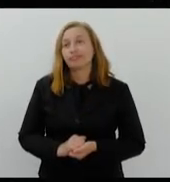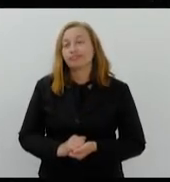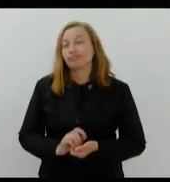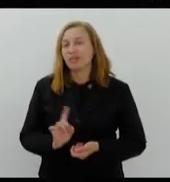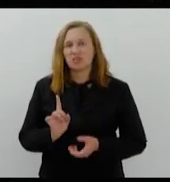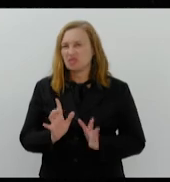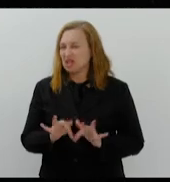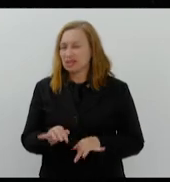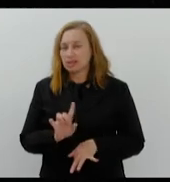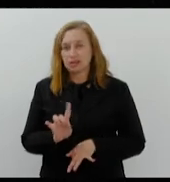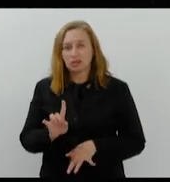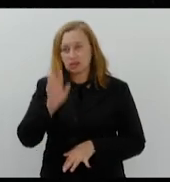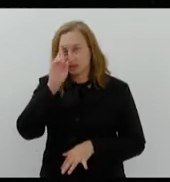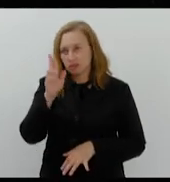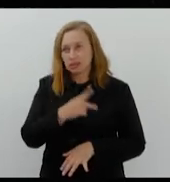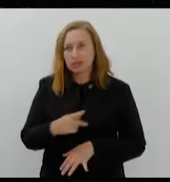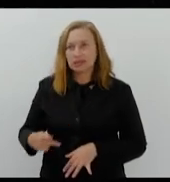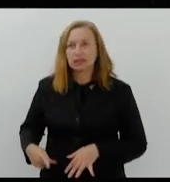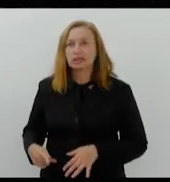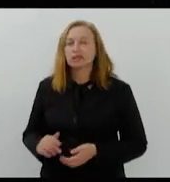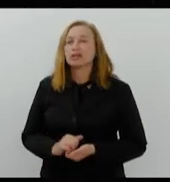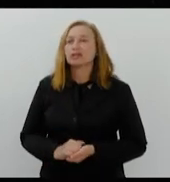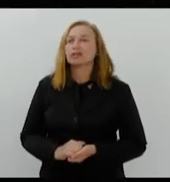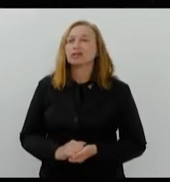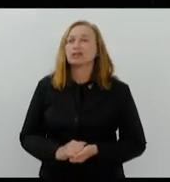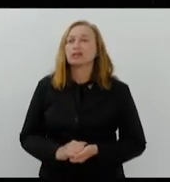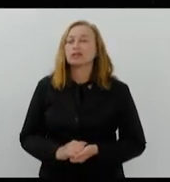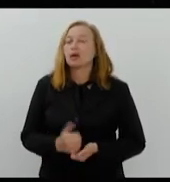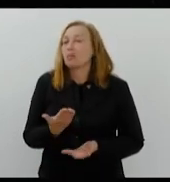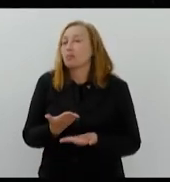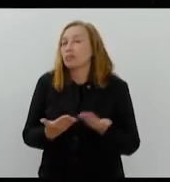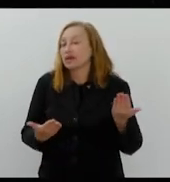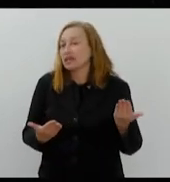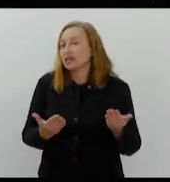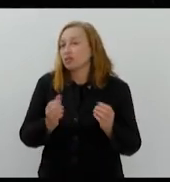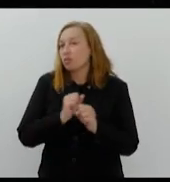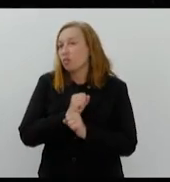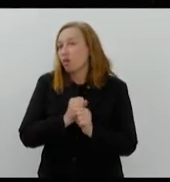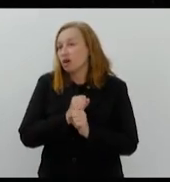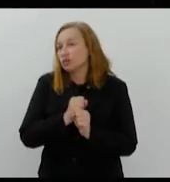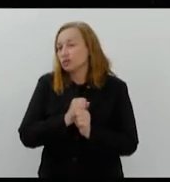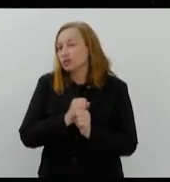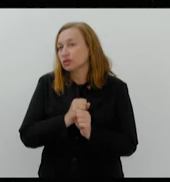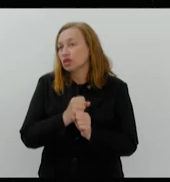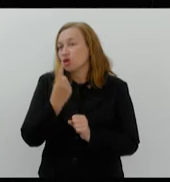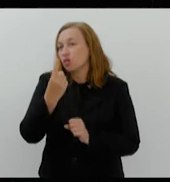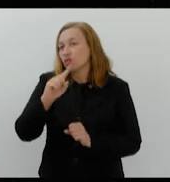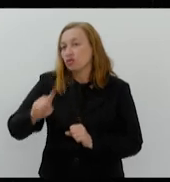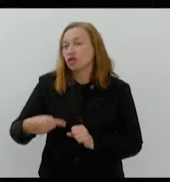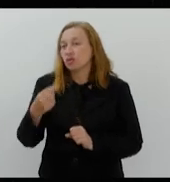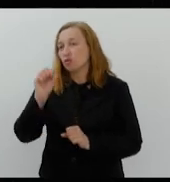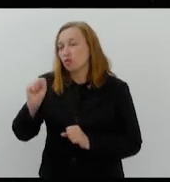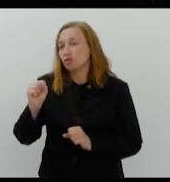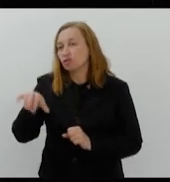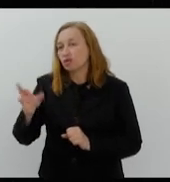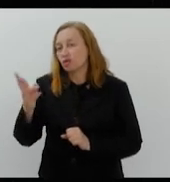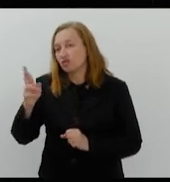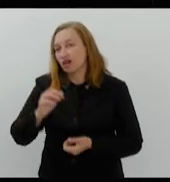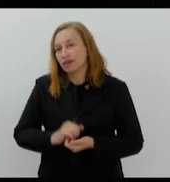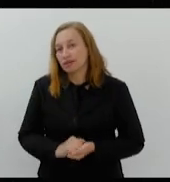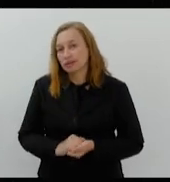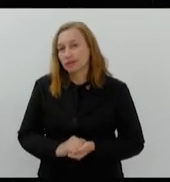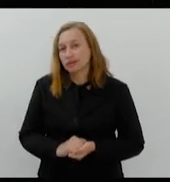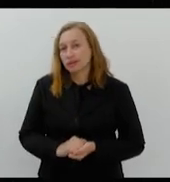aí, senhora presidente. A gente está perdendo por ano 1,8 bilhões de